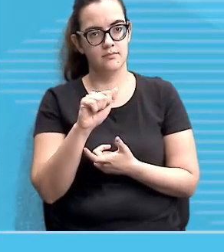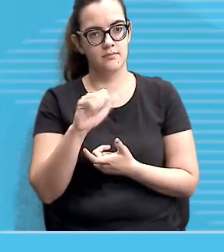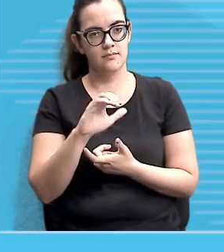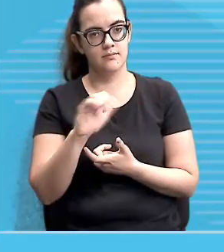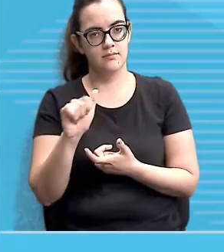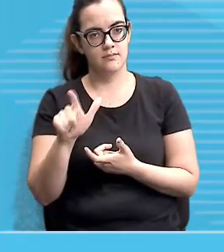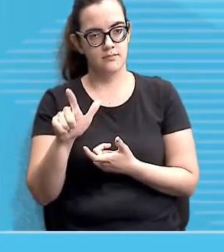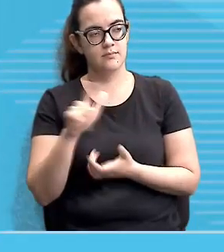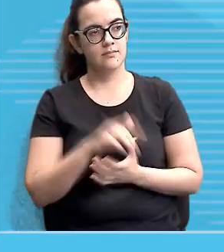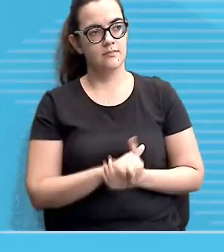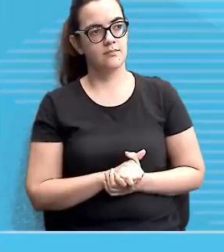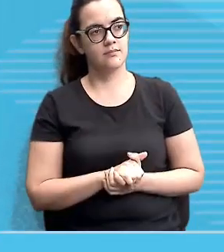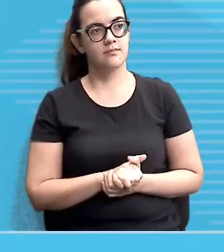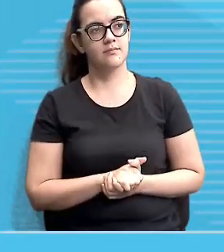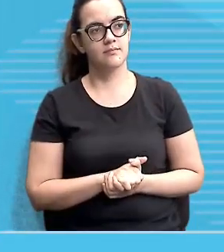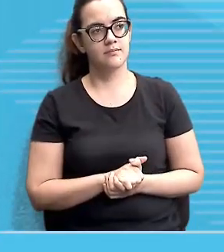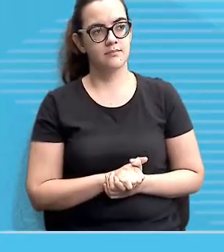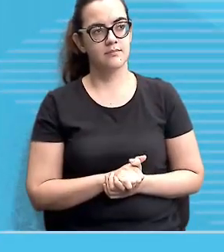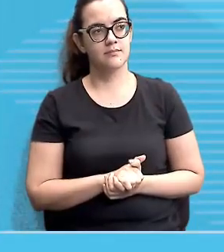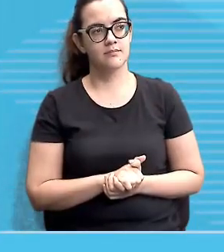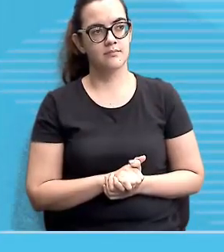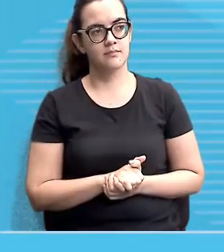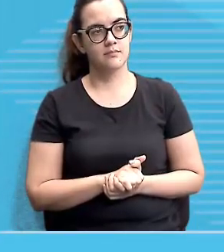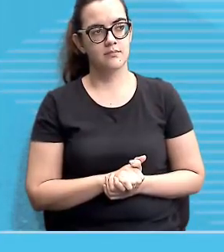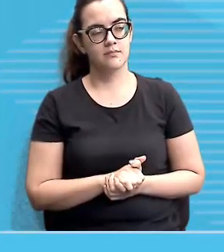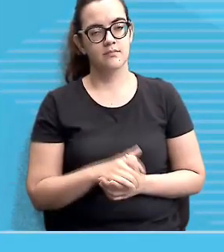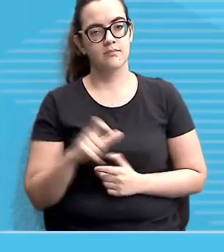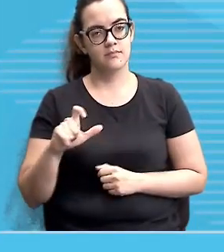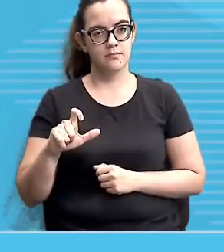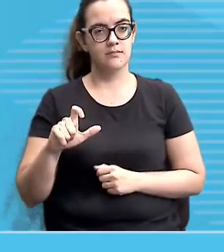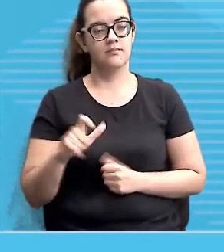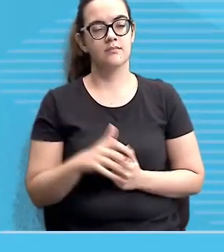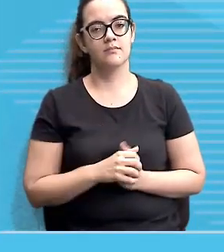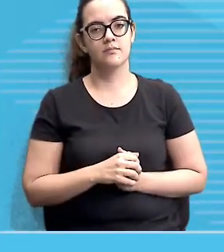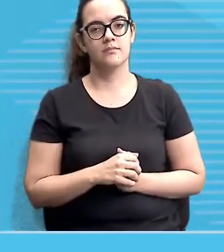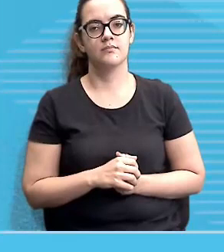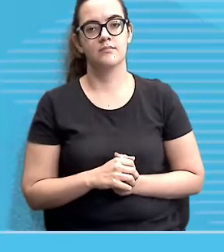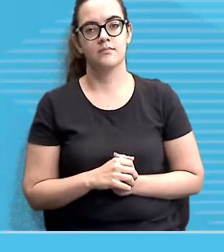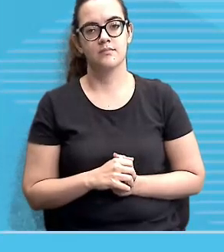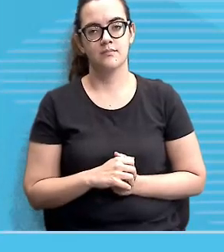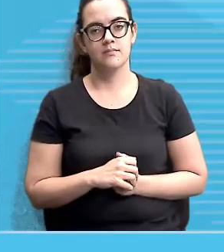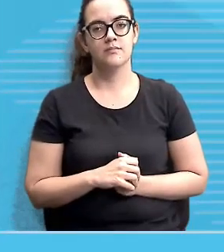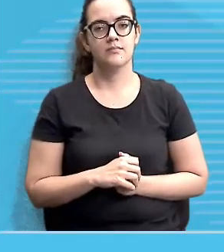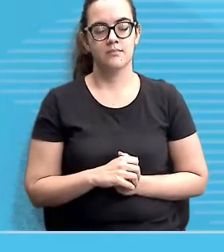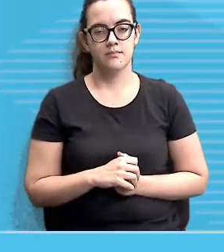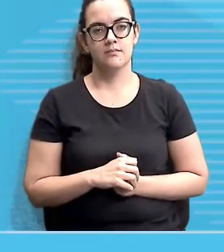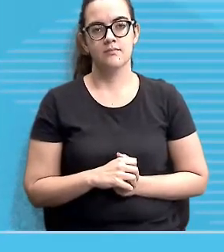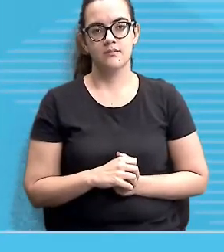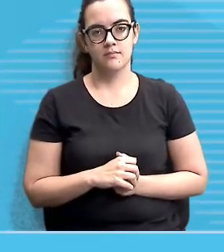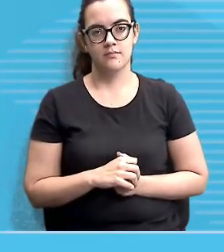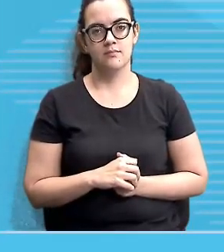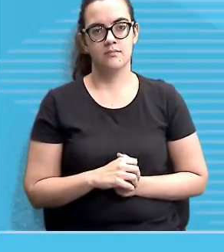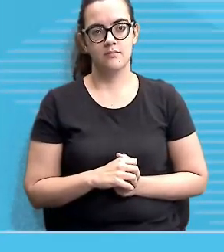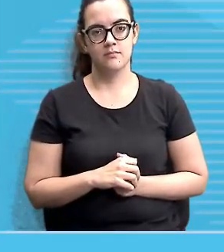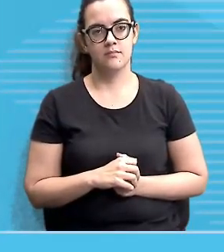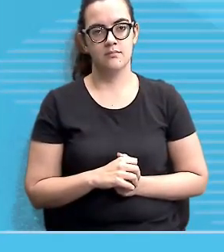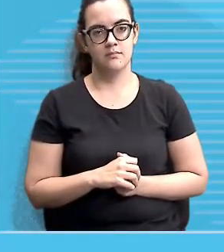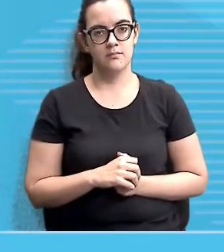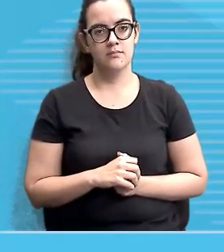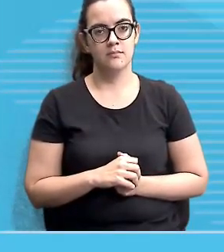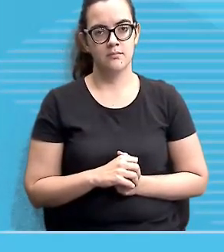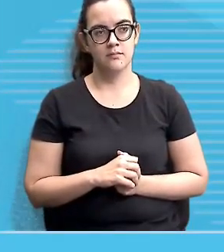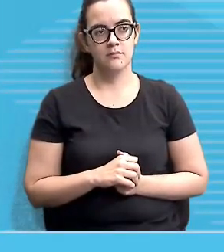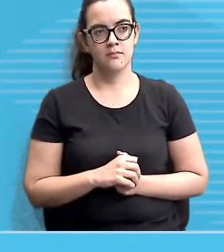O que é o calor específico olha só aqui refere-se ao calor específico E se eu